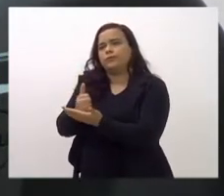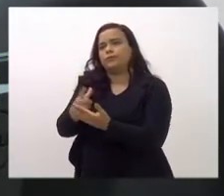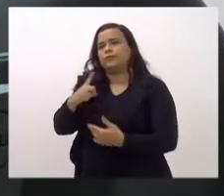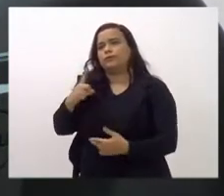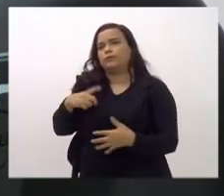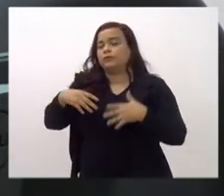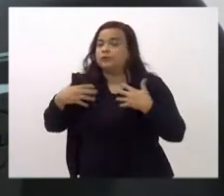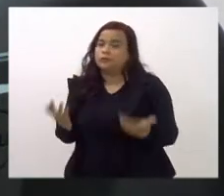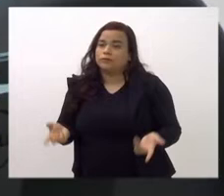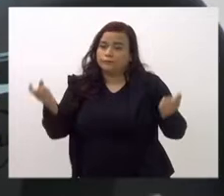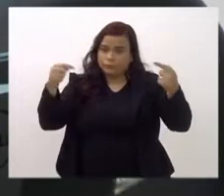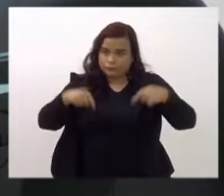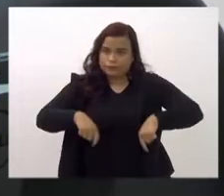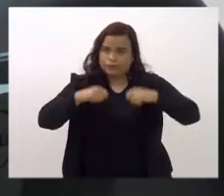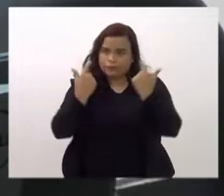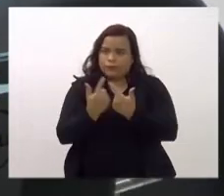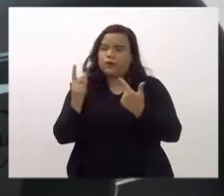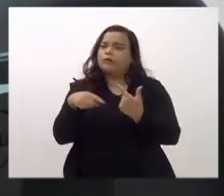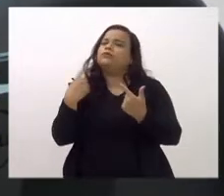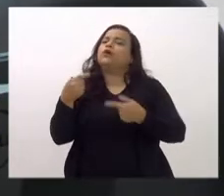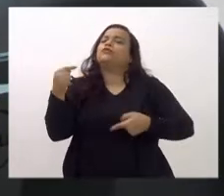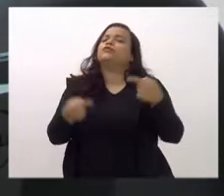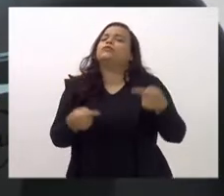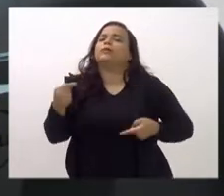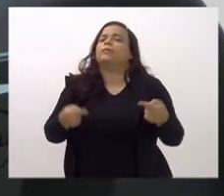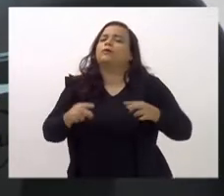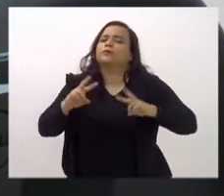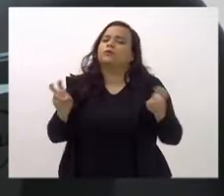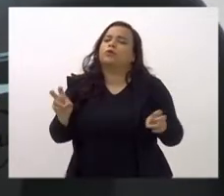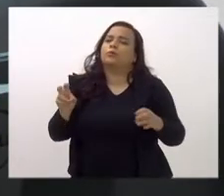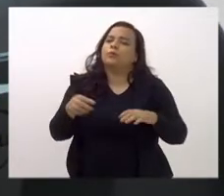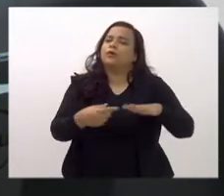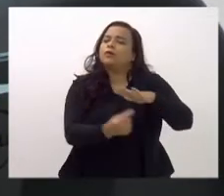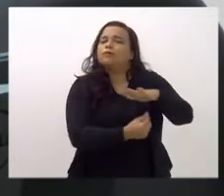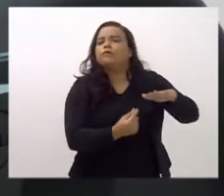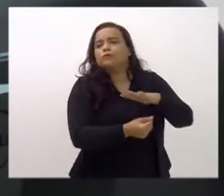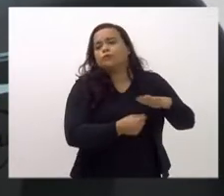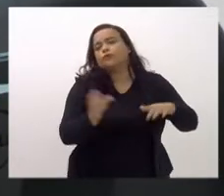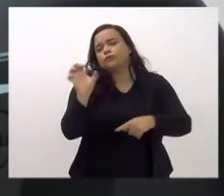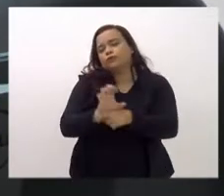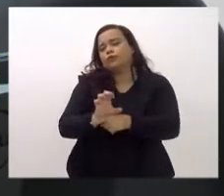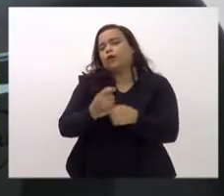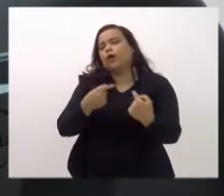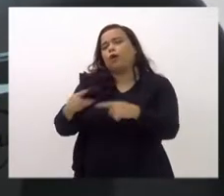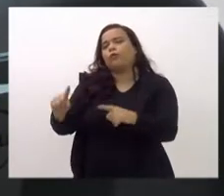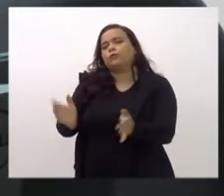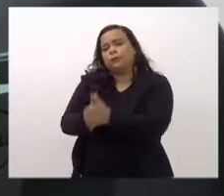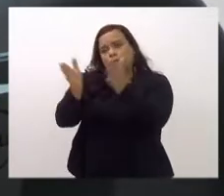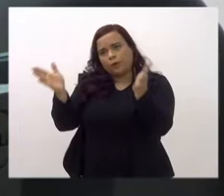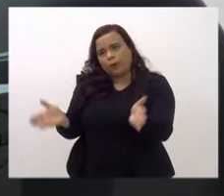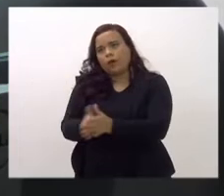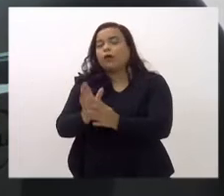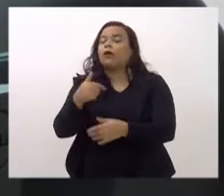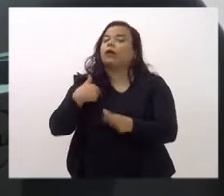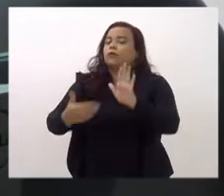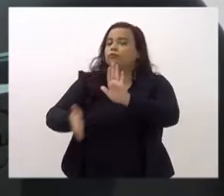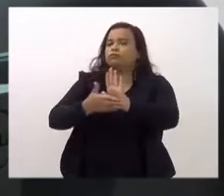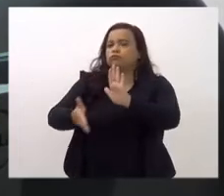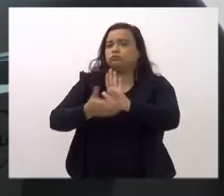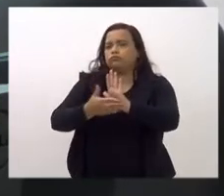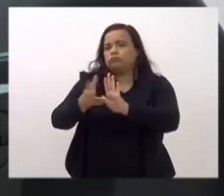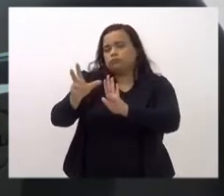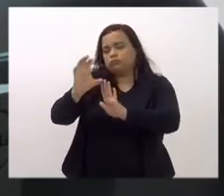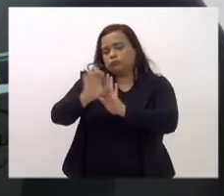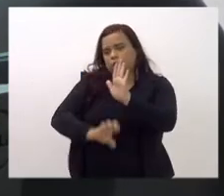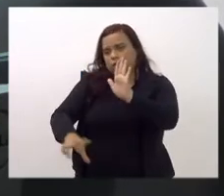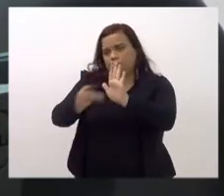nessa casa a gente debateu o Fundo Estadual de Combate à Pobreza, eu apresentei uma proposta de emenda